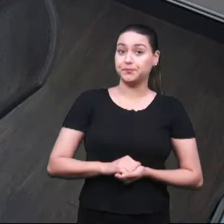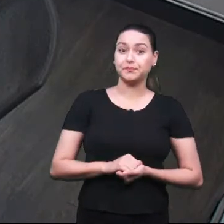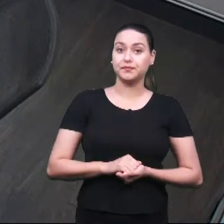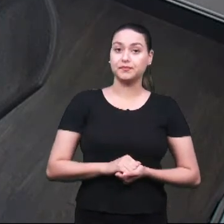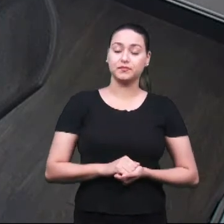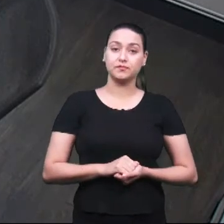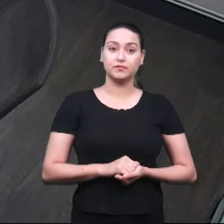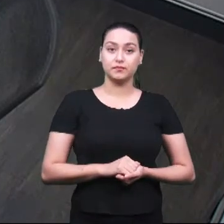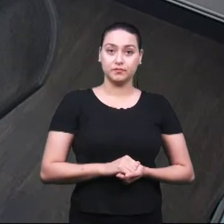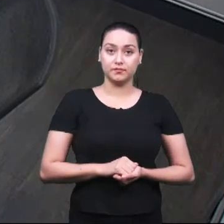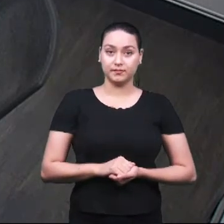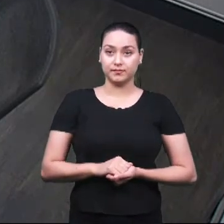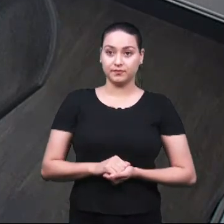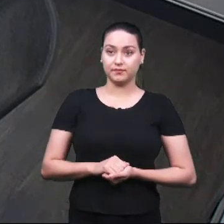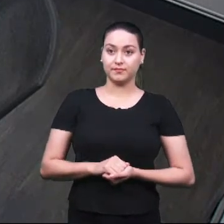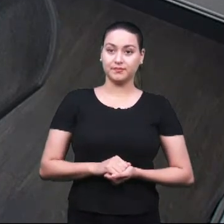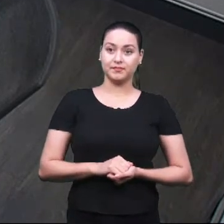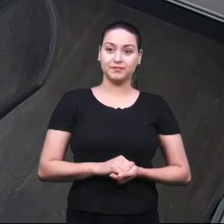Agora,